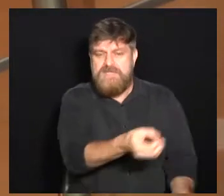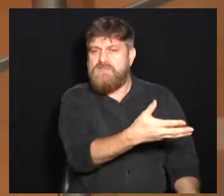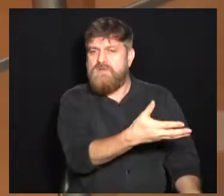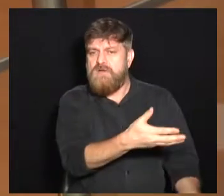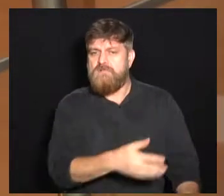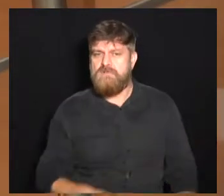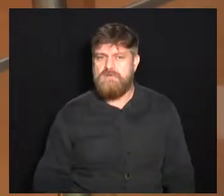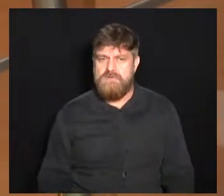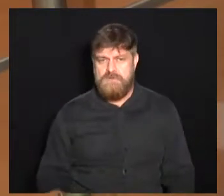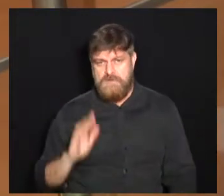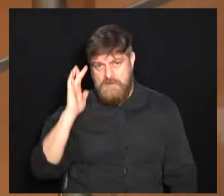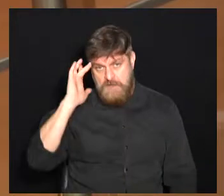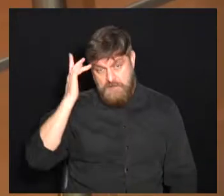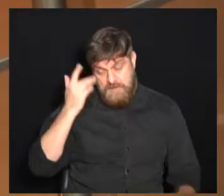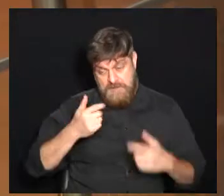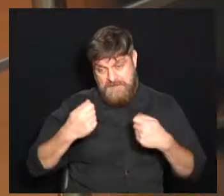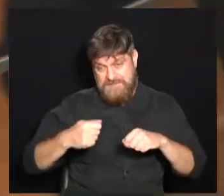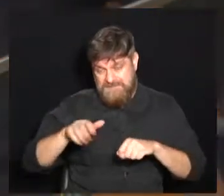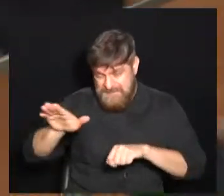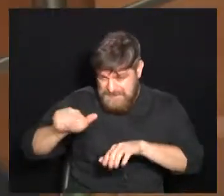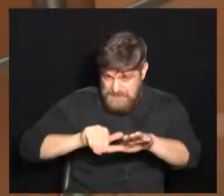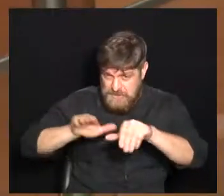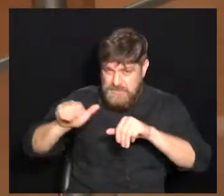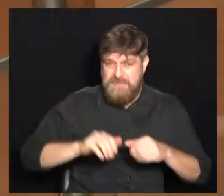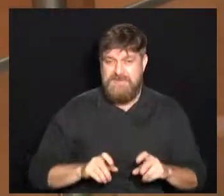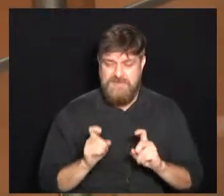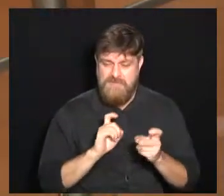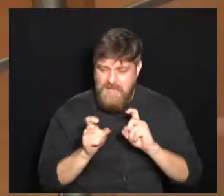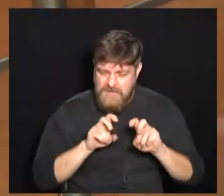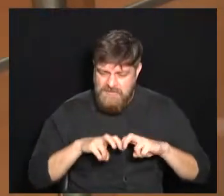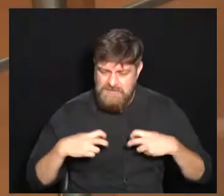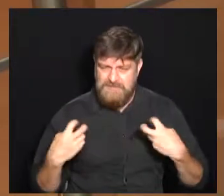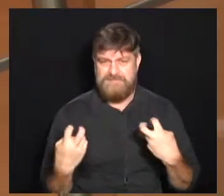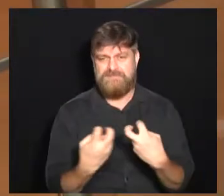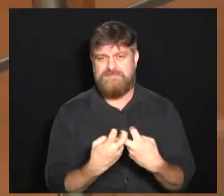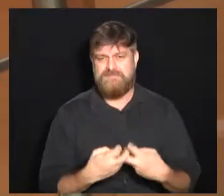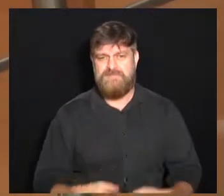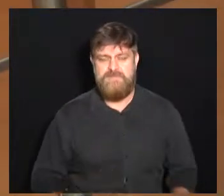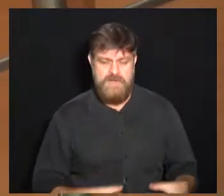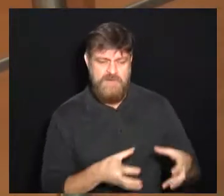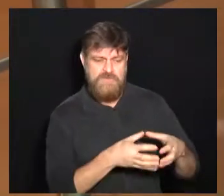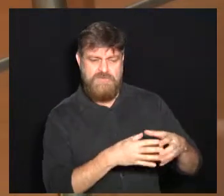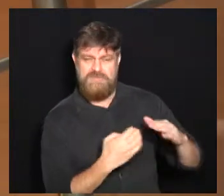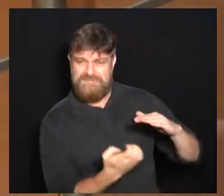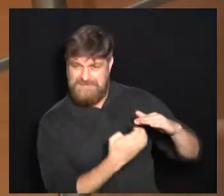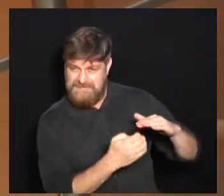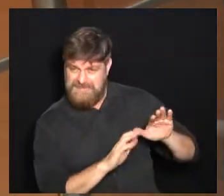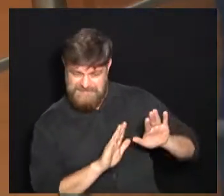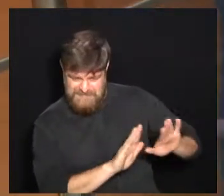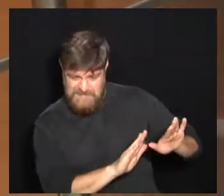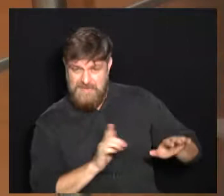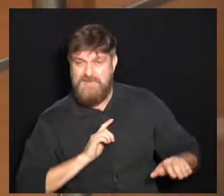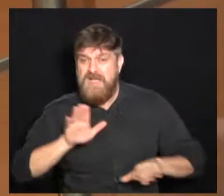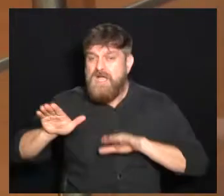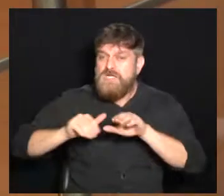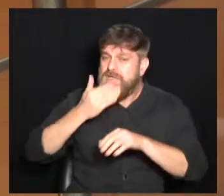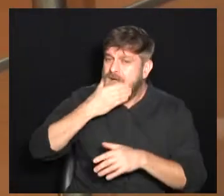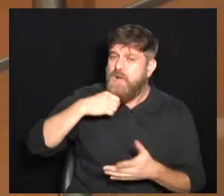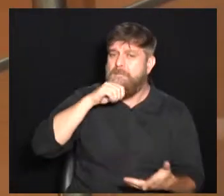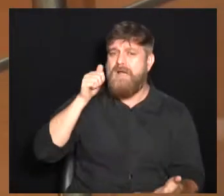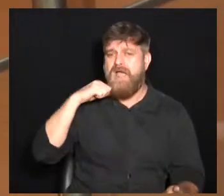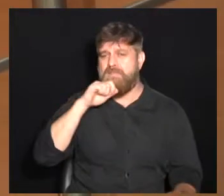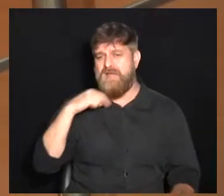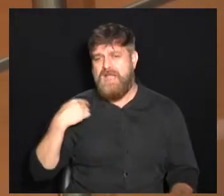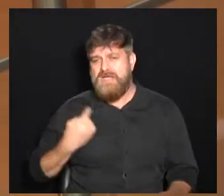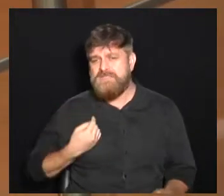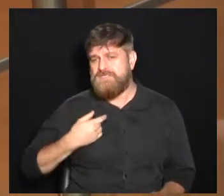Eu acho assim, deveria ter chamado uma reunião, se não quisesse com os brasileirinhos, chamasse uma reunião com os pais, porque daí a gente ia